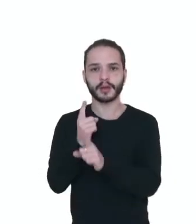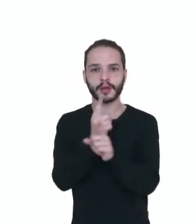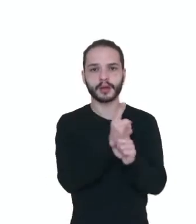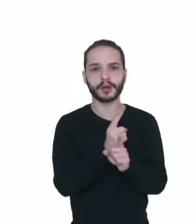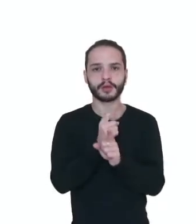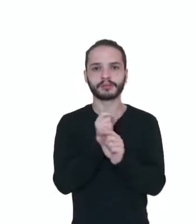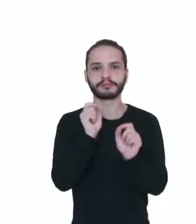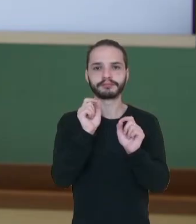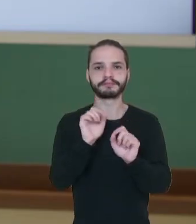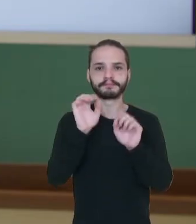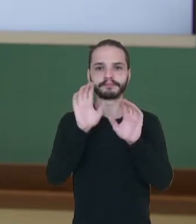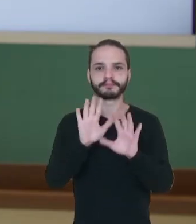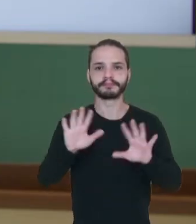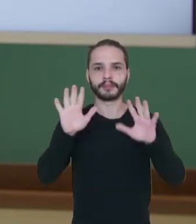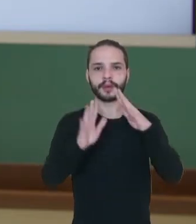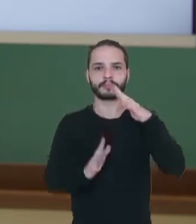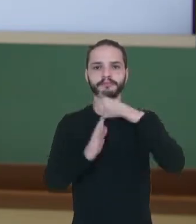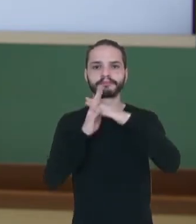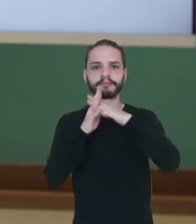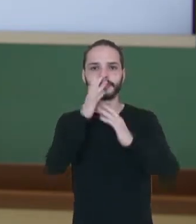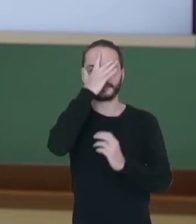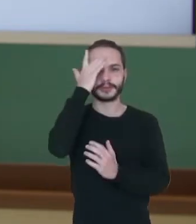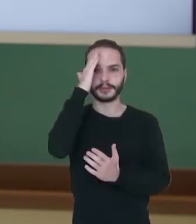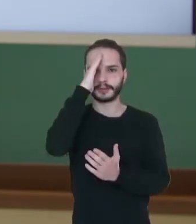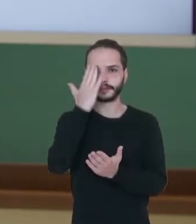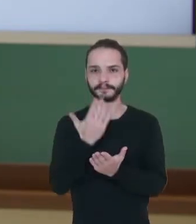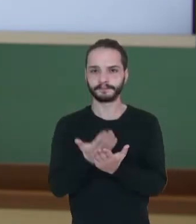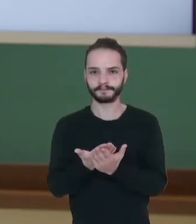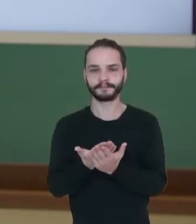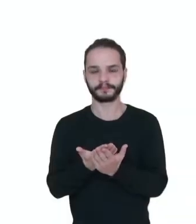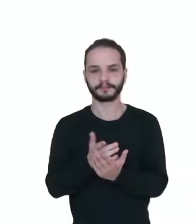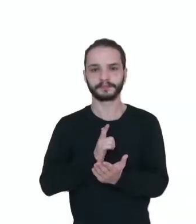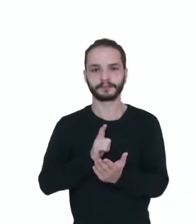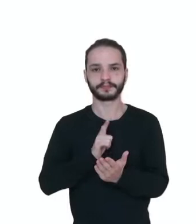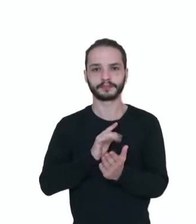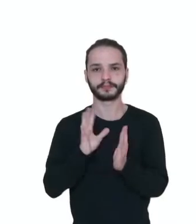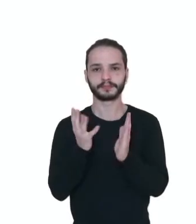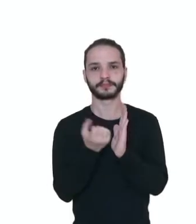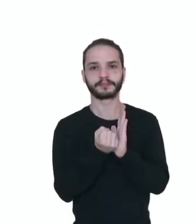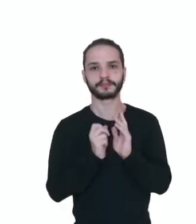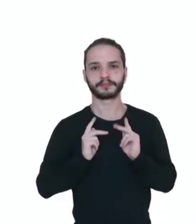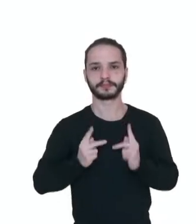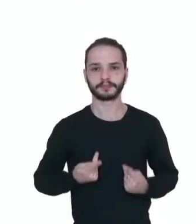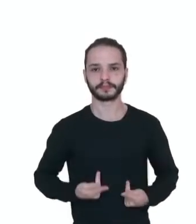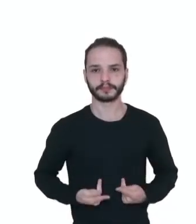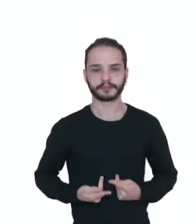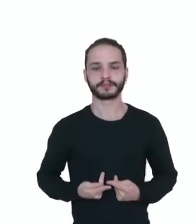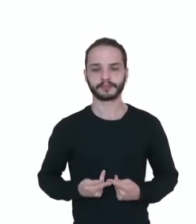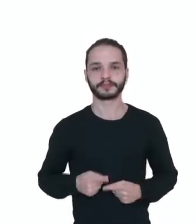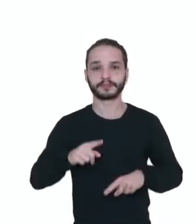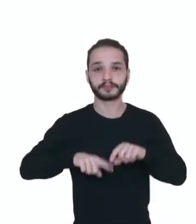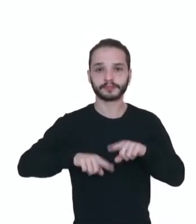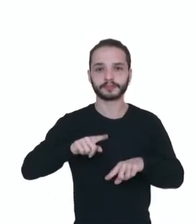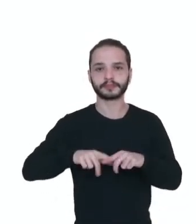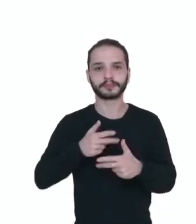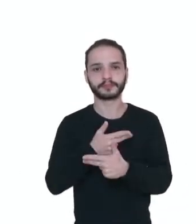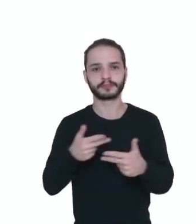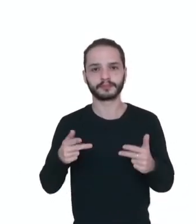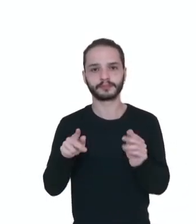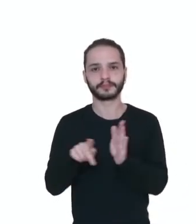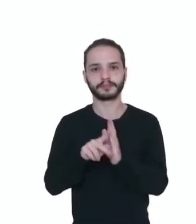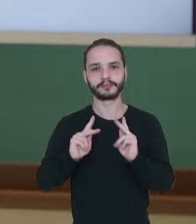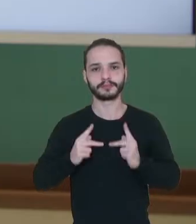com aquilo que a pessoa acredita. Também são patrimônio histórico, material e imaterial da humanidade e fundamentais para